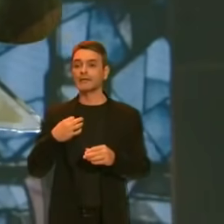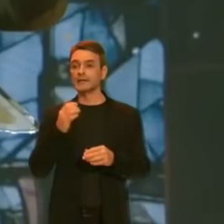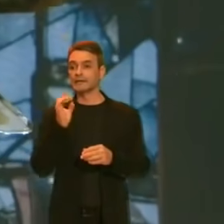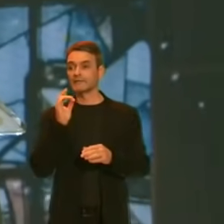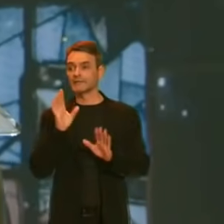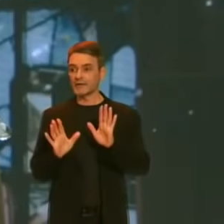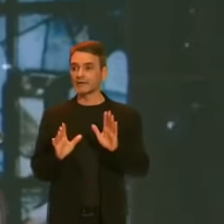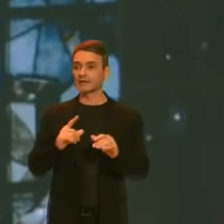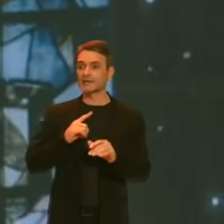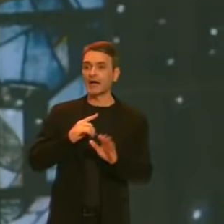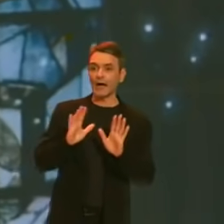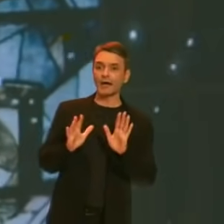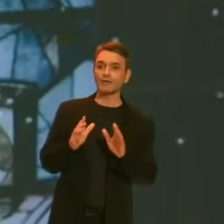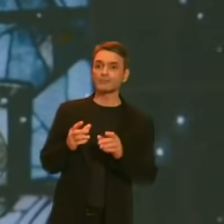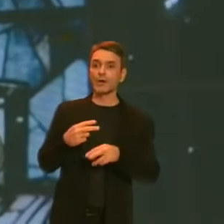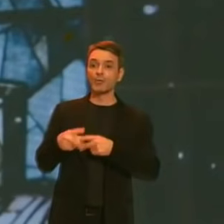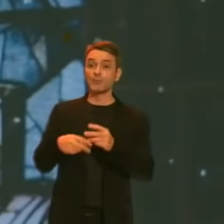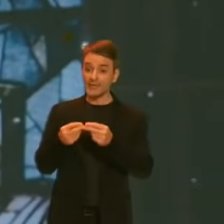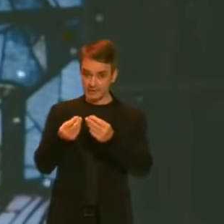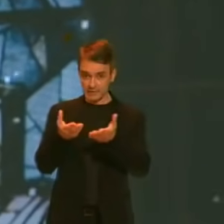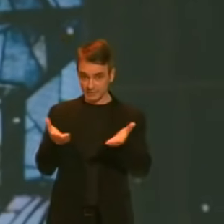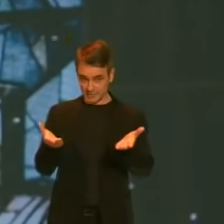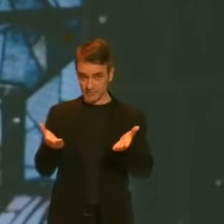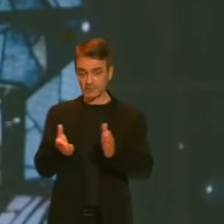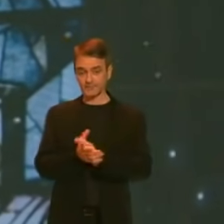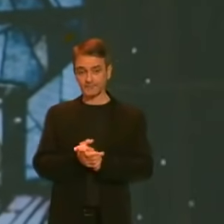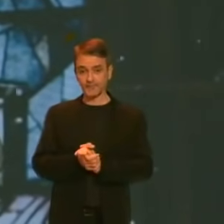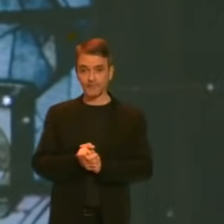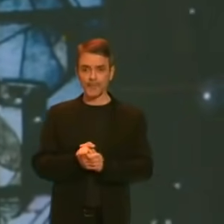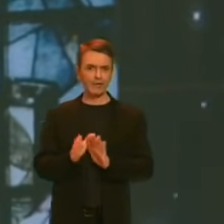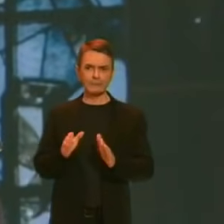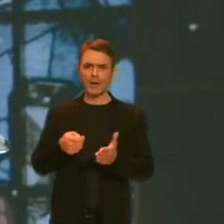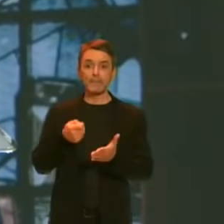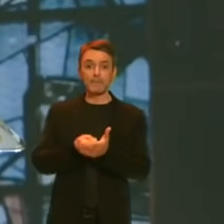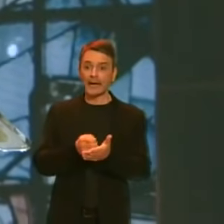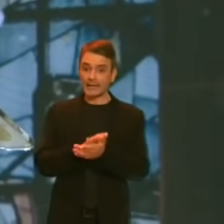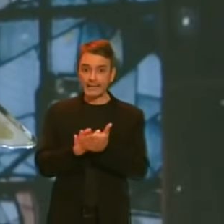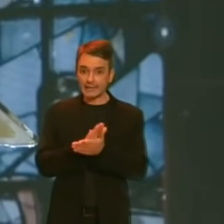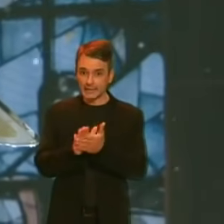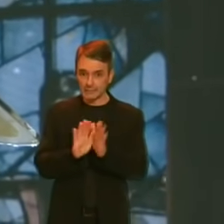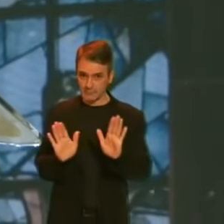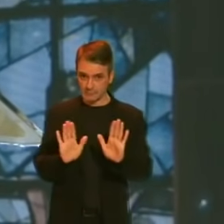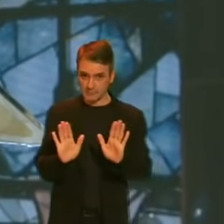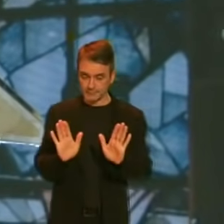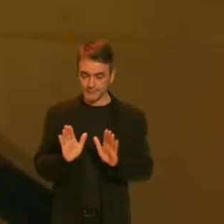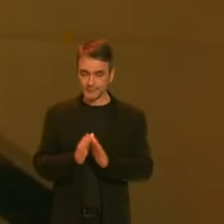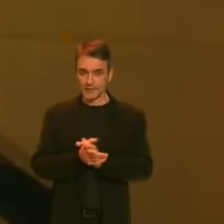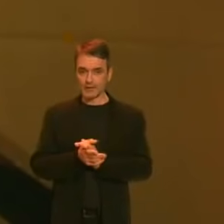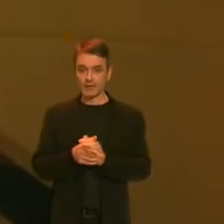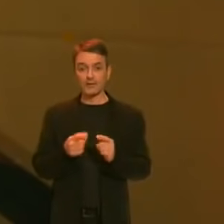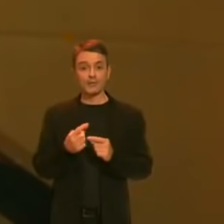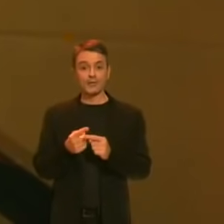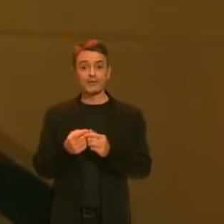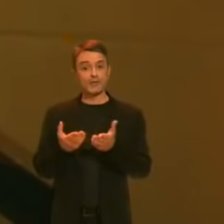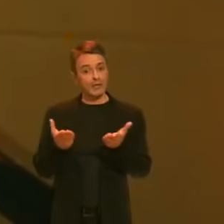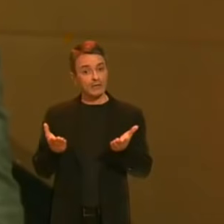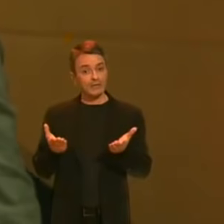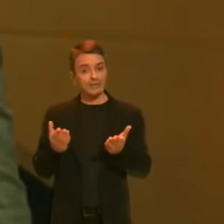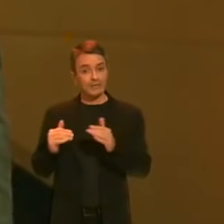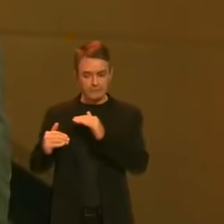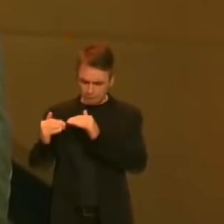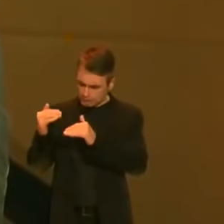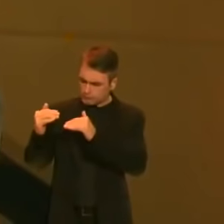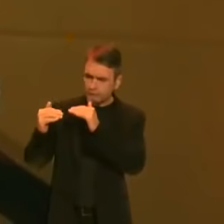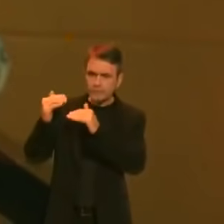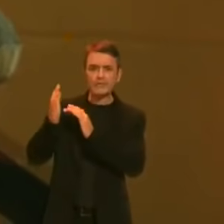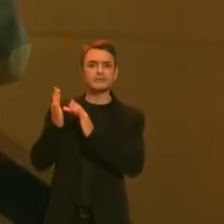um presente nosso para você. Eu não vai pagar nada. Por quê? Porque eu quero que você cresça em